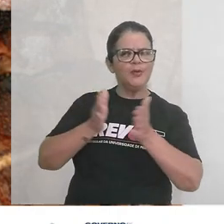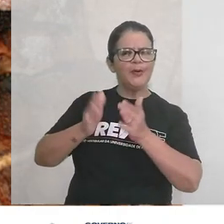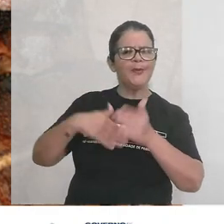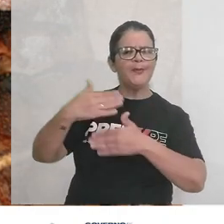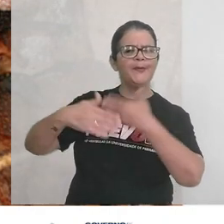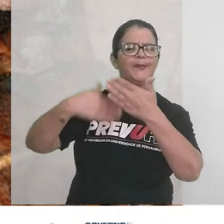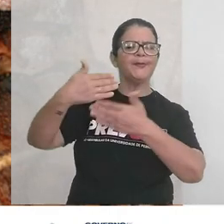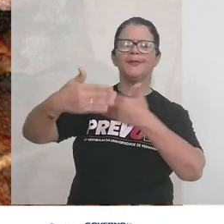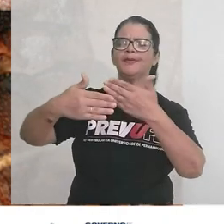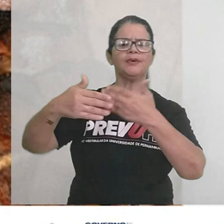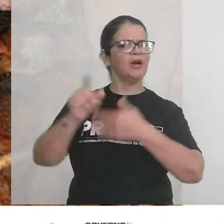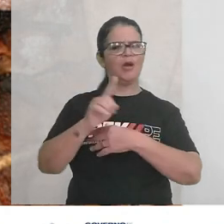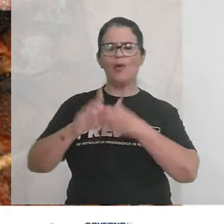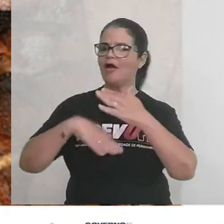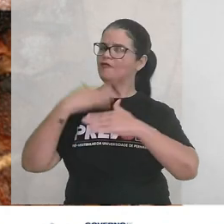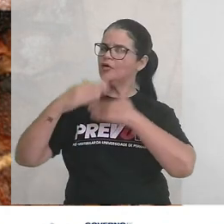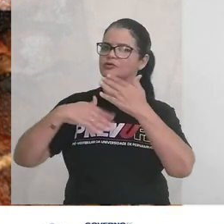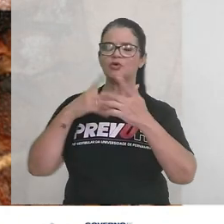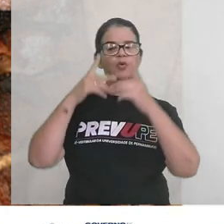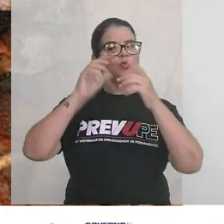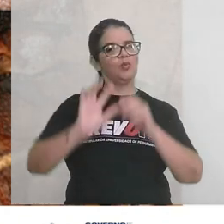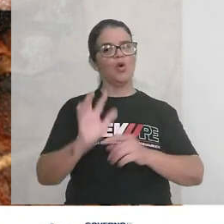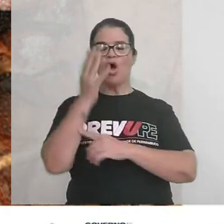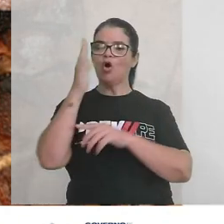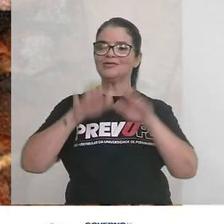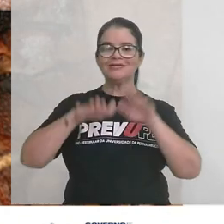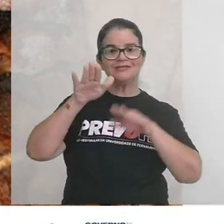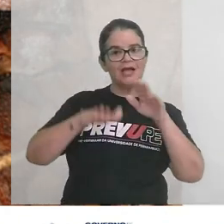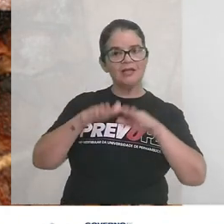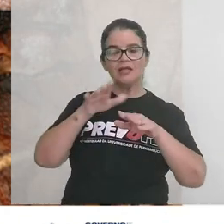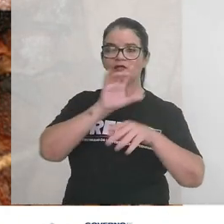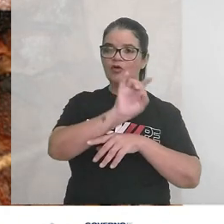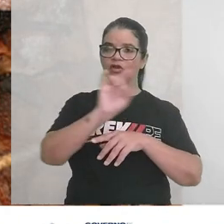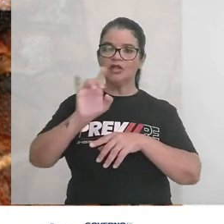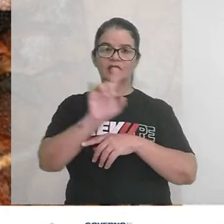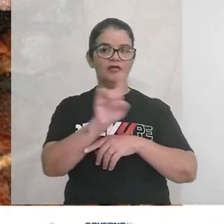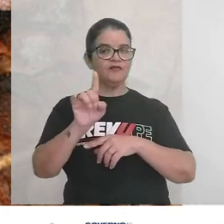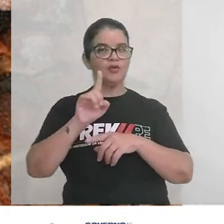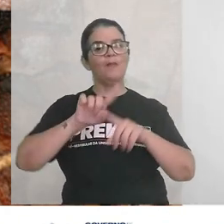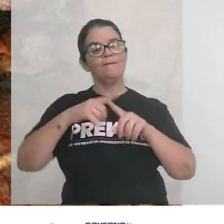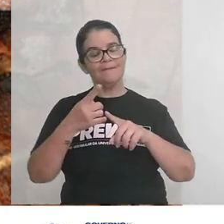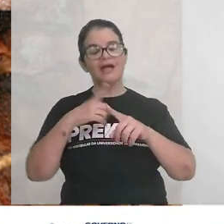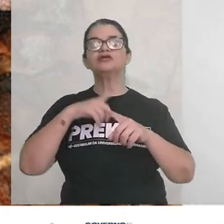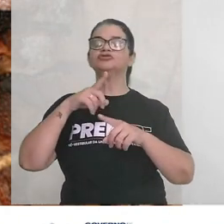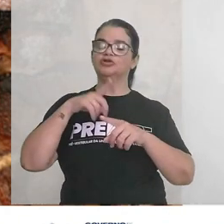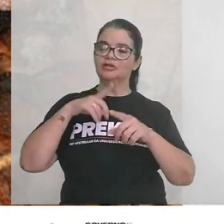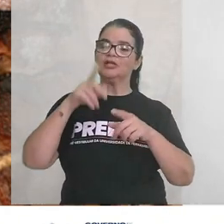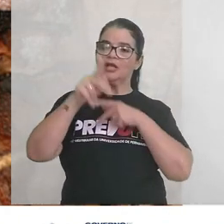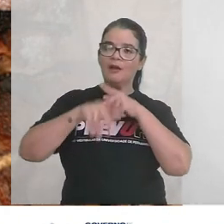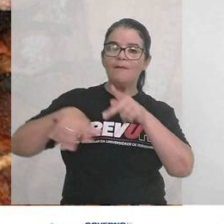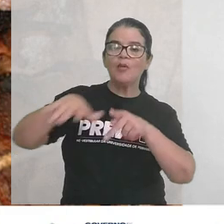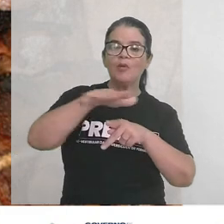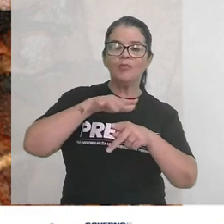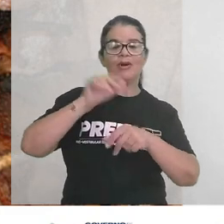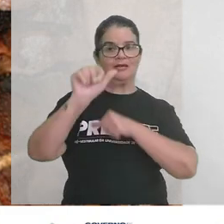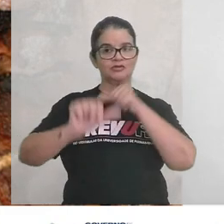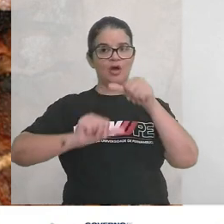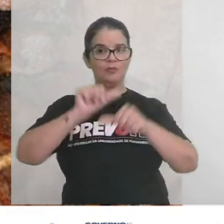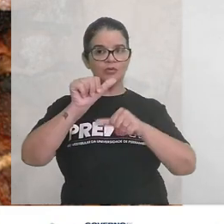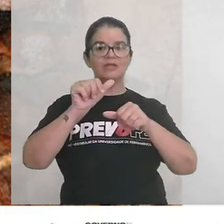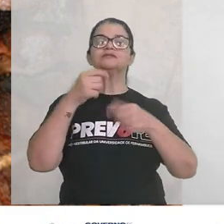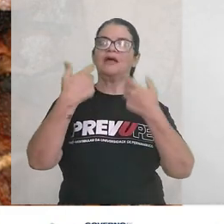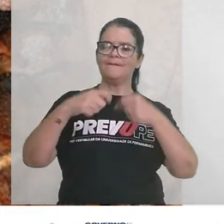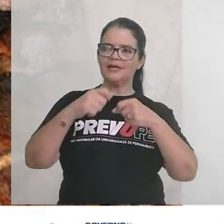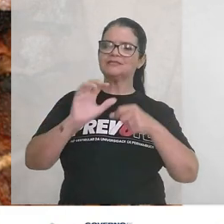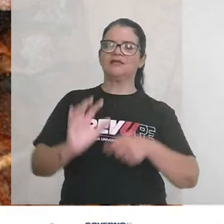a evolução a evolução não acontece a nível de indivíduo né acontece a nível de população então a mudança ela